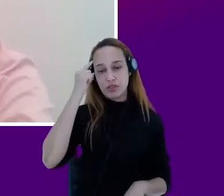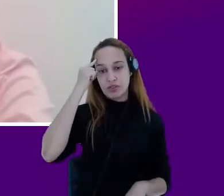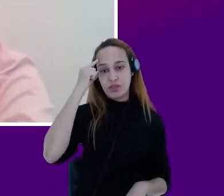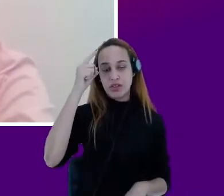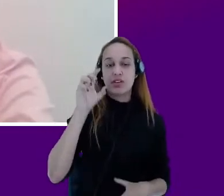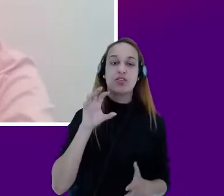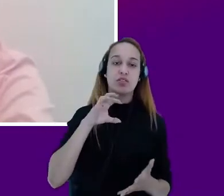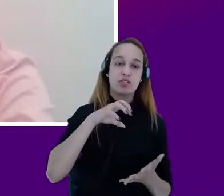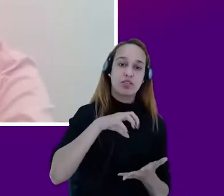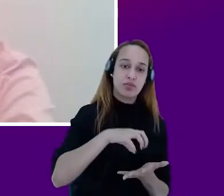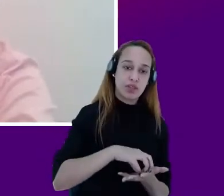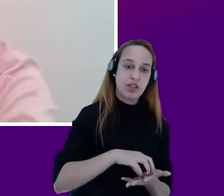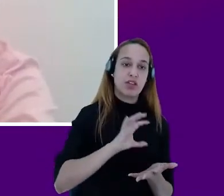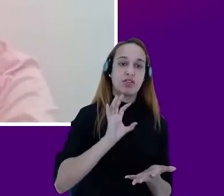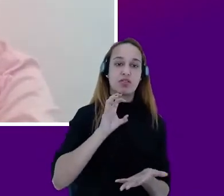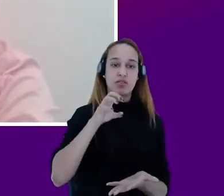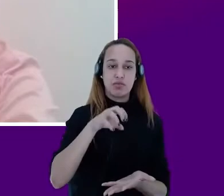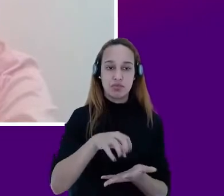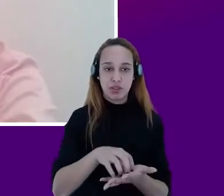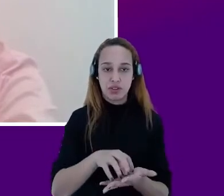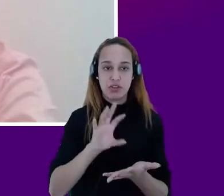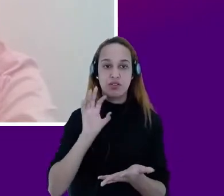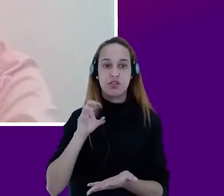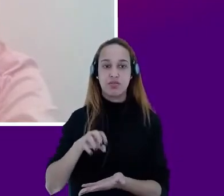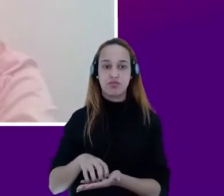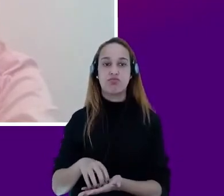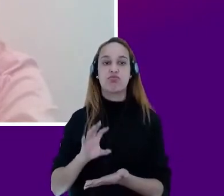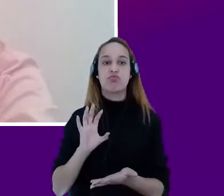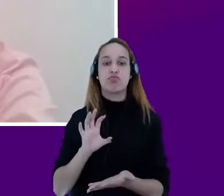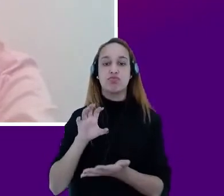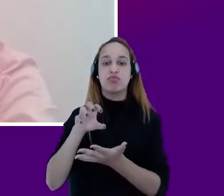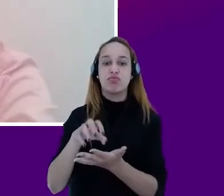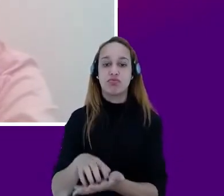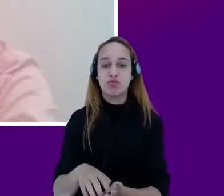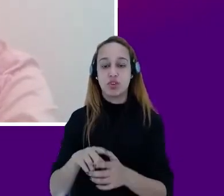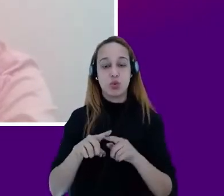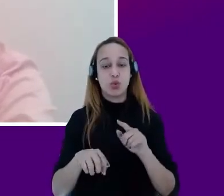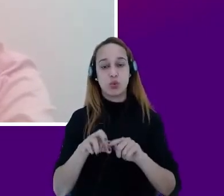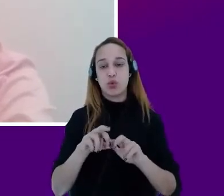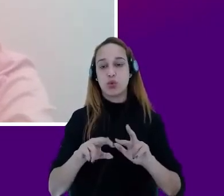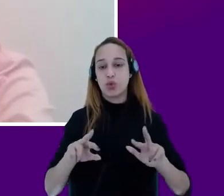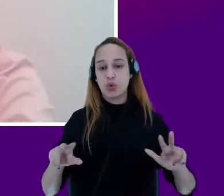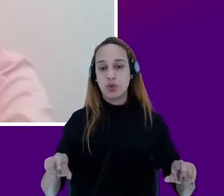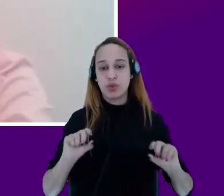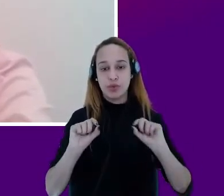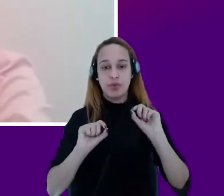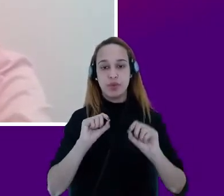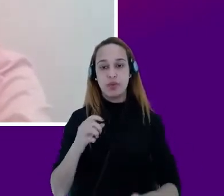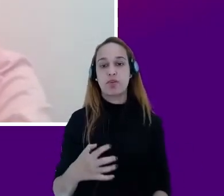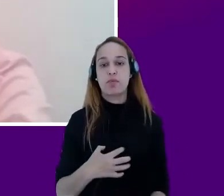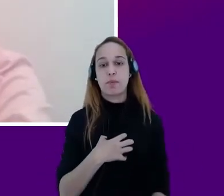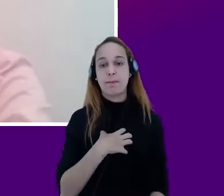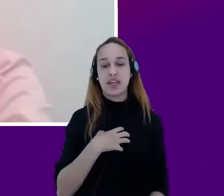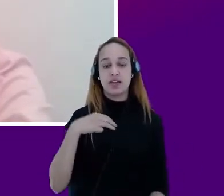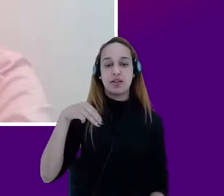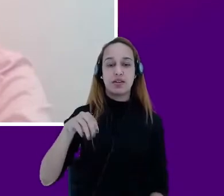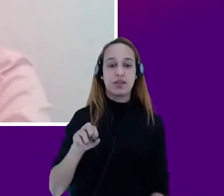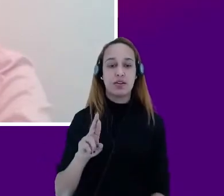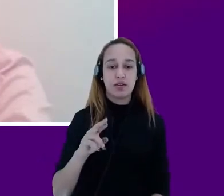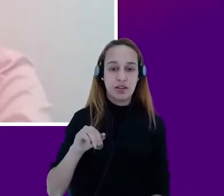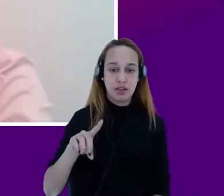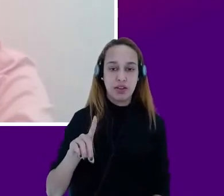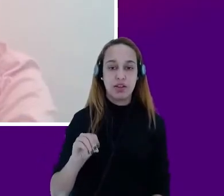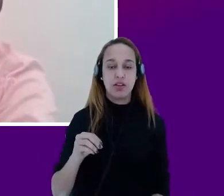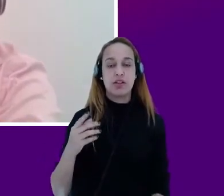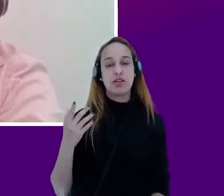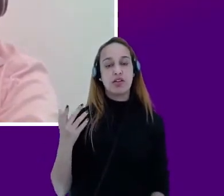sandbox, open bank, open insurance, que vai impactar o mercado. Eu acho que isso vem para ajudar, então acho que a gente está longe de um platô, mas